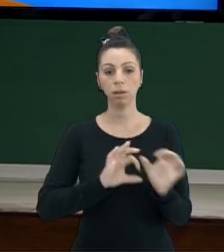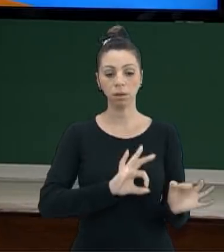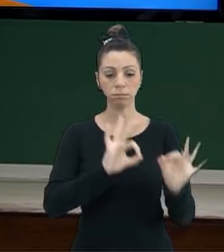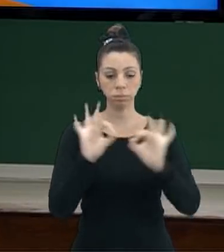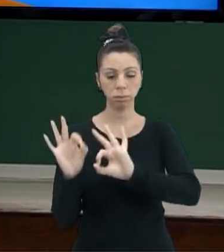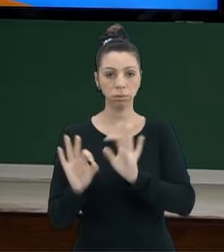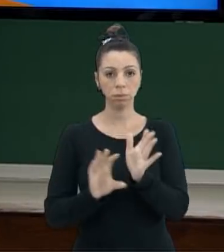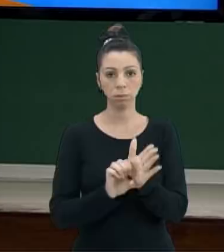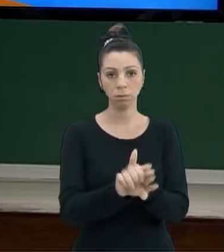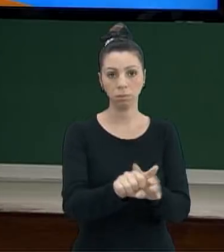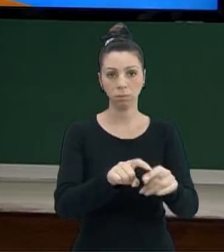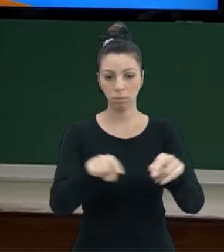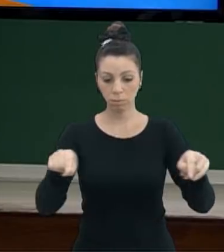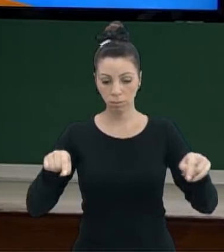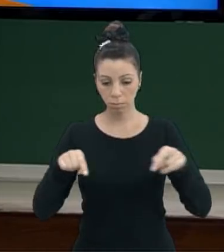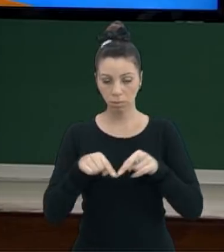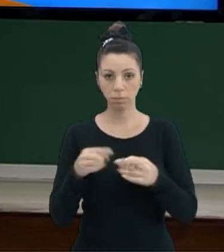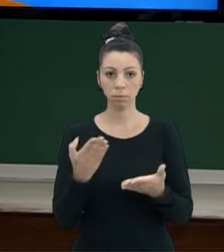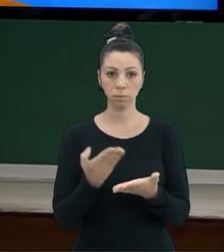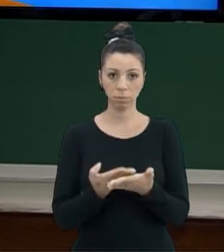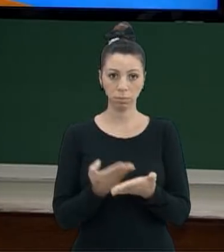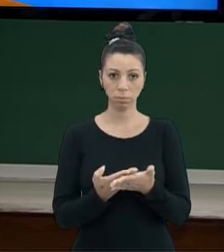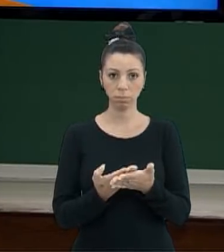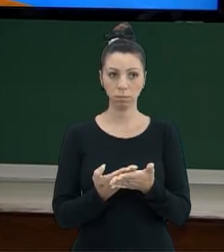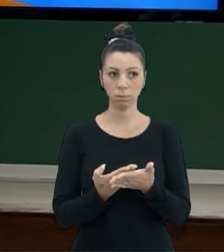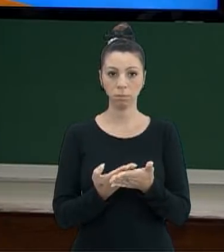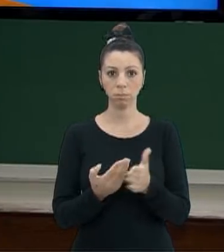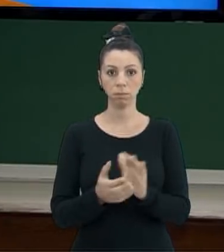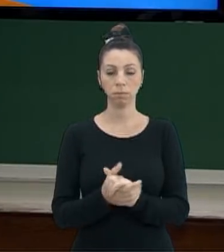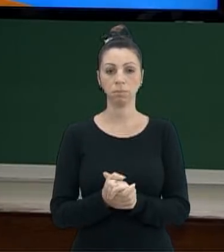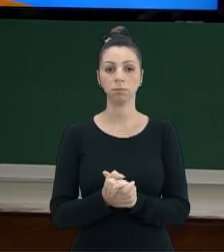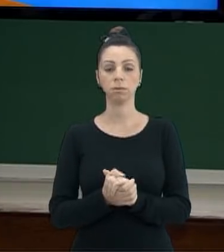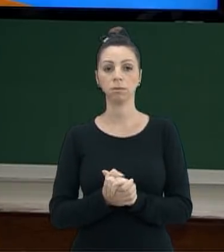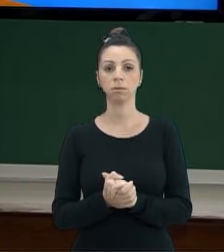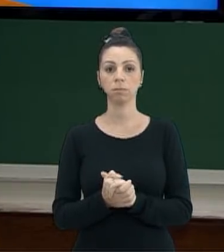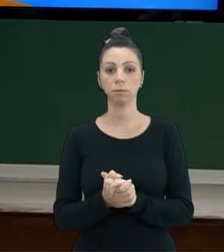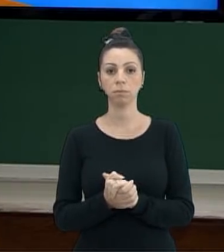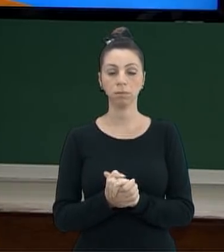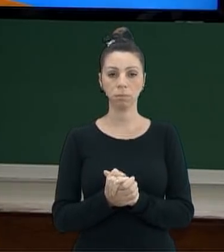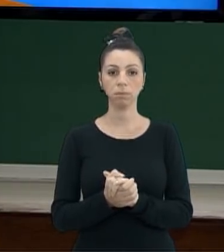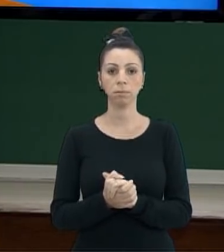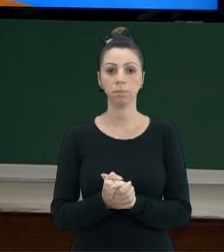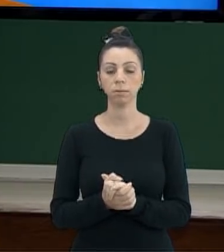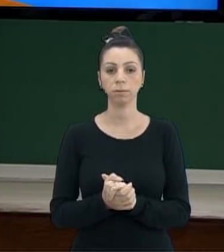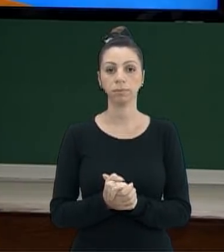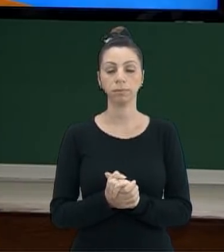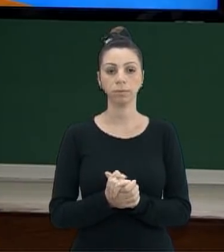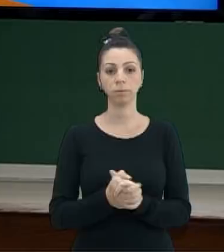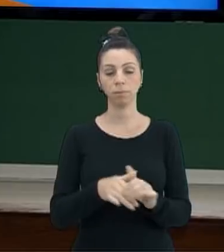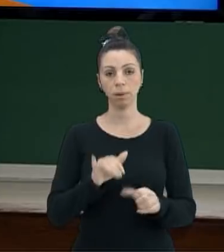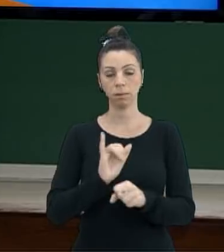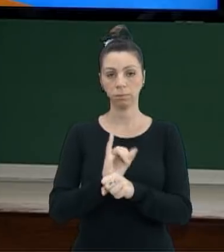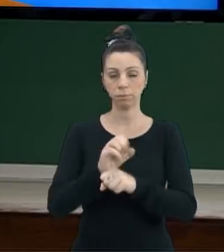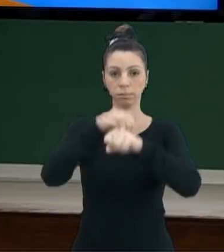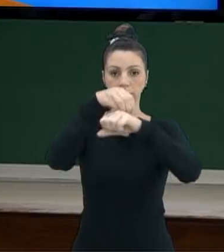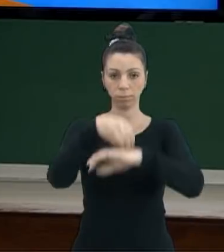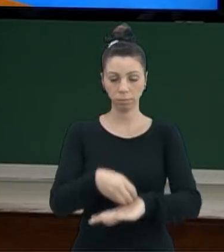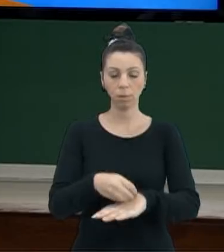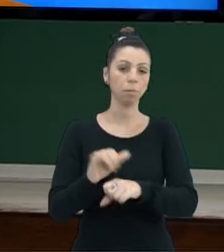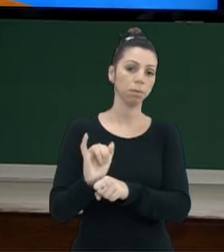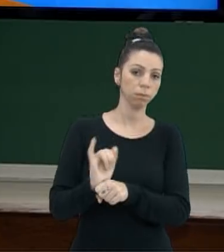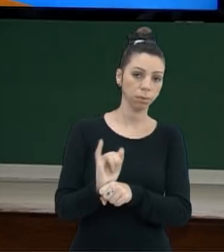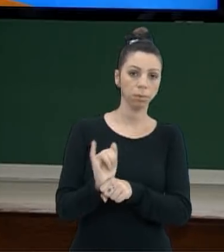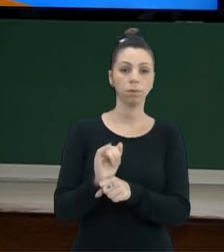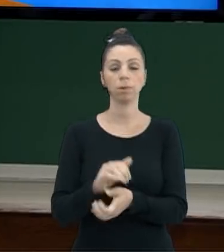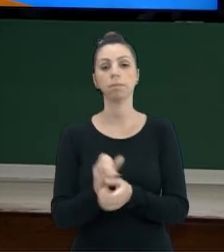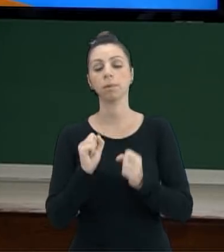Classroom, tem que assistindo as aulas pelo Classroom, não, desculpa gente, quem está assistindo as aulas pelo aplicativo ou pelo